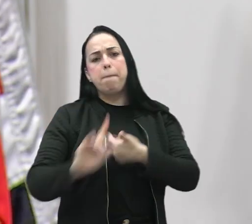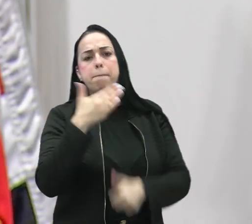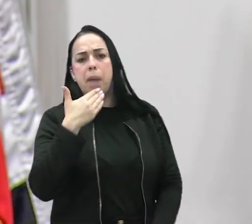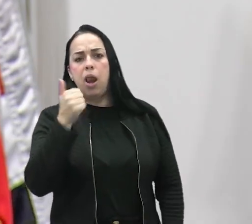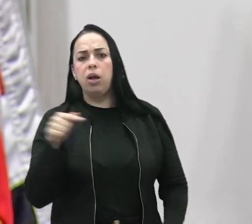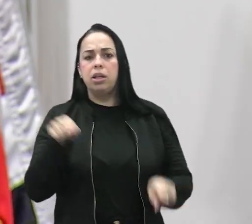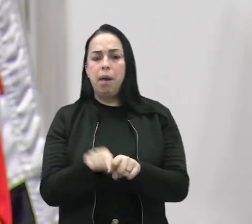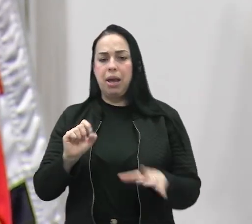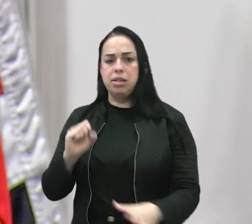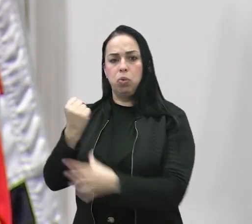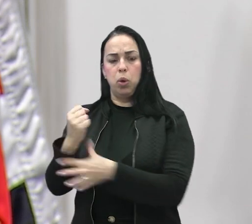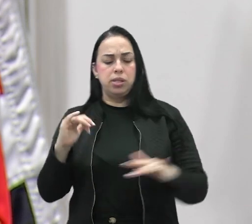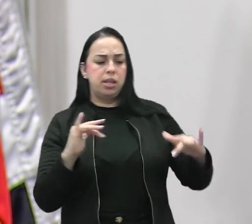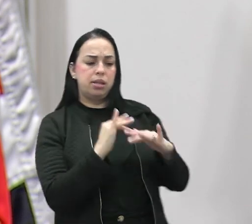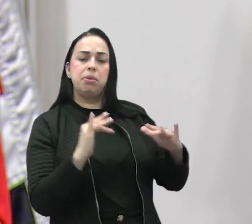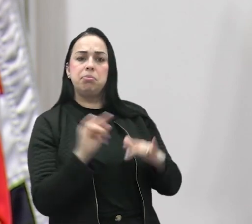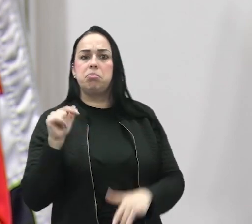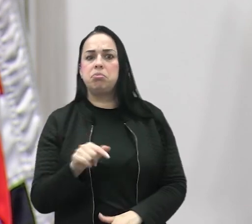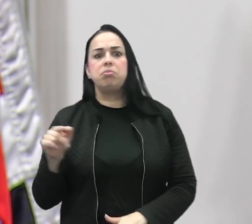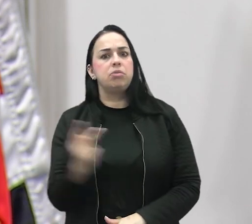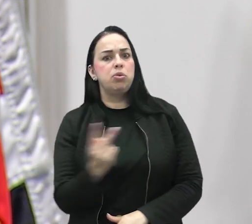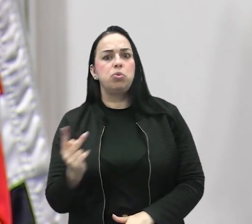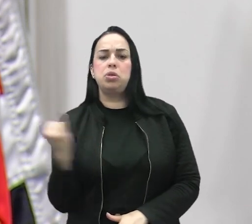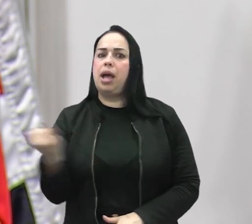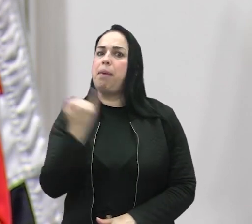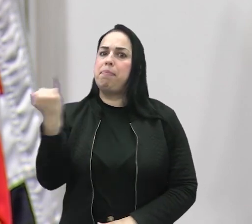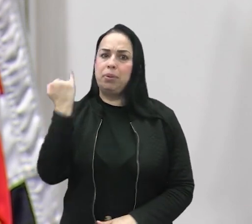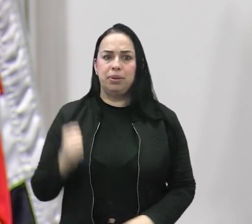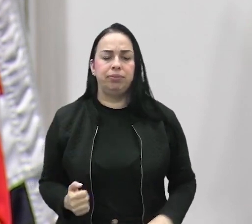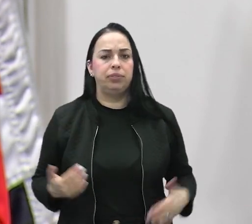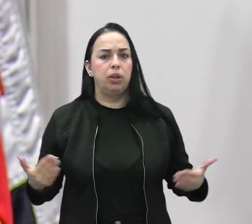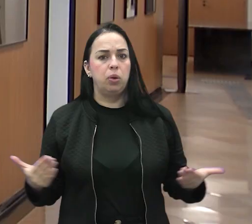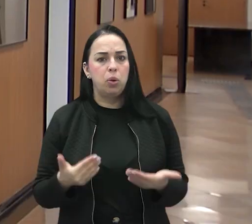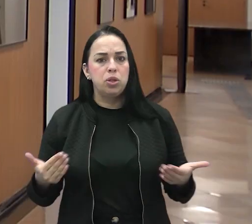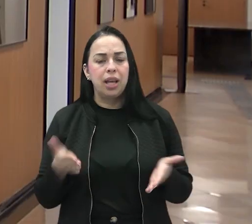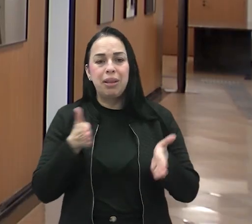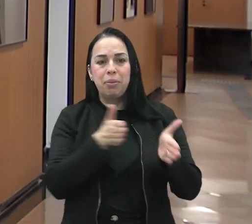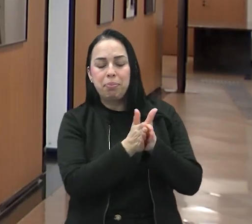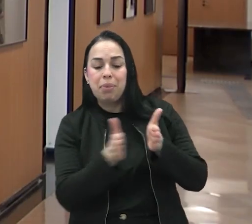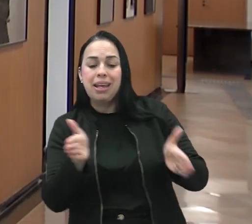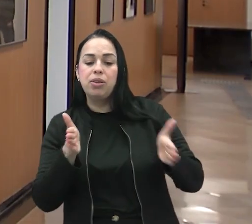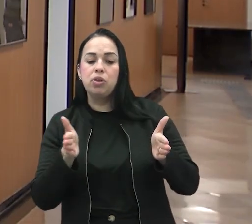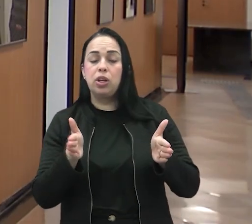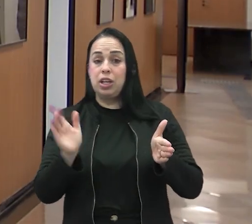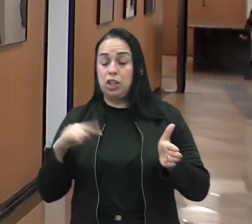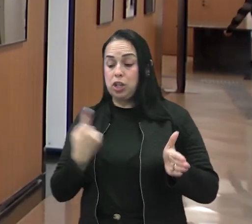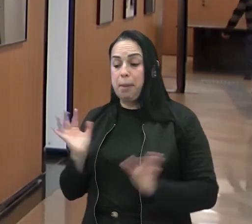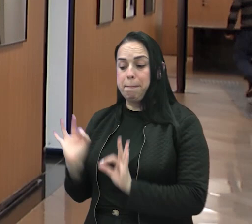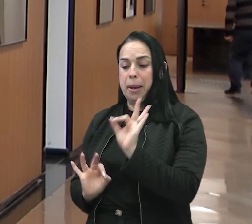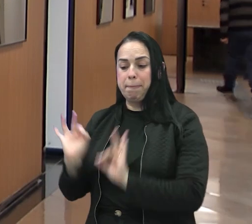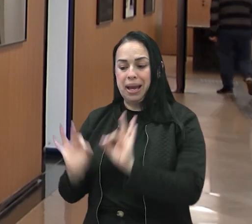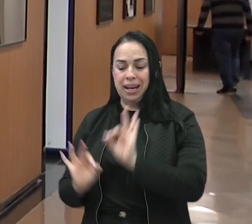o parlamentar, a segurança e a mobilidade também são prioridades no Legislativo. Hoje a gente está na fase de execução